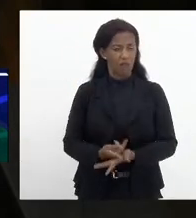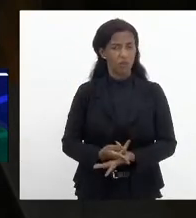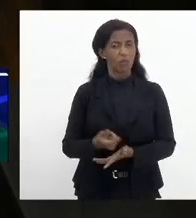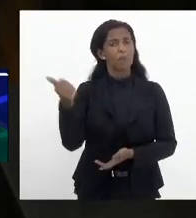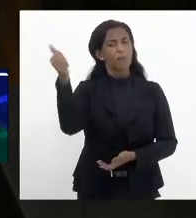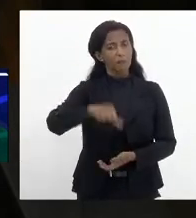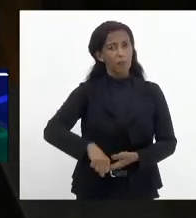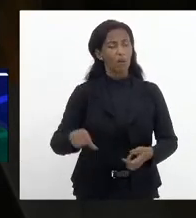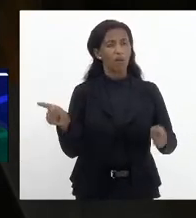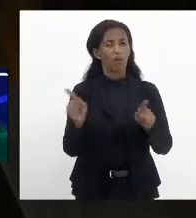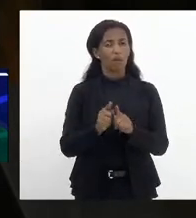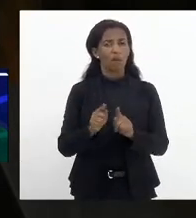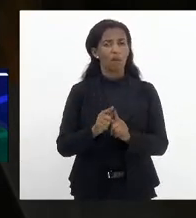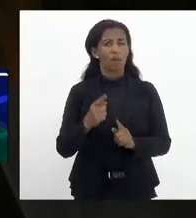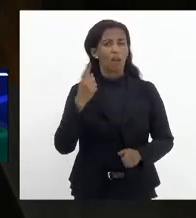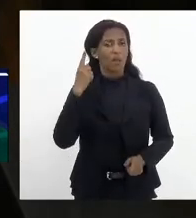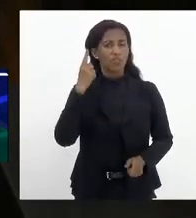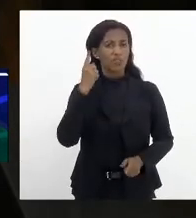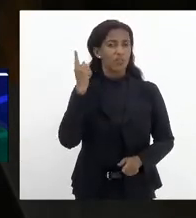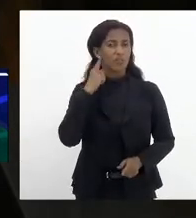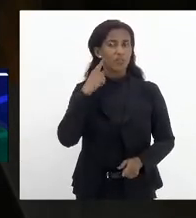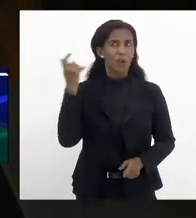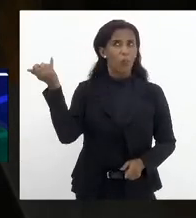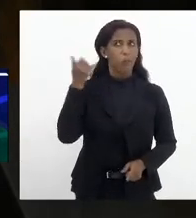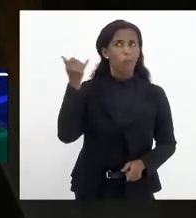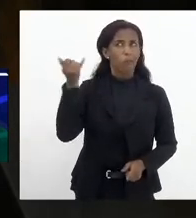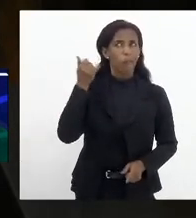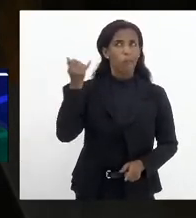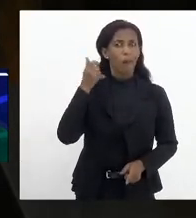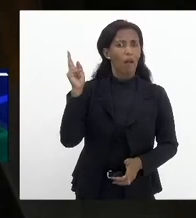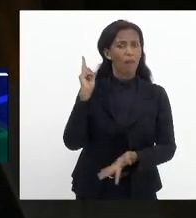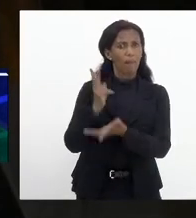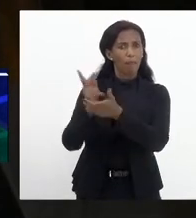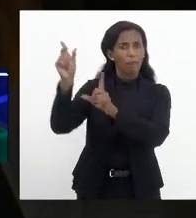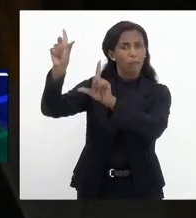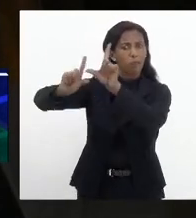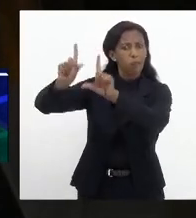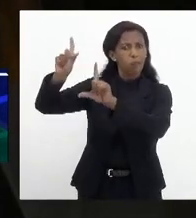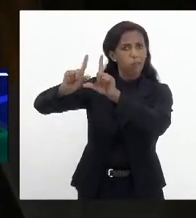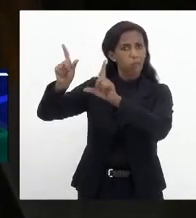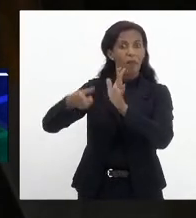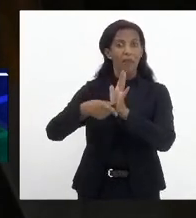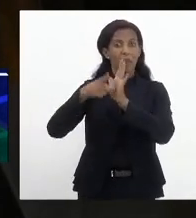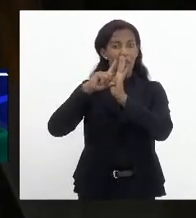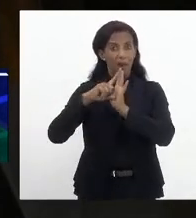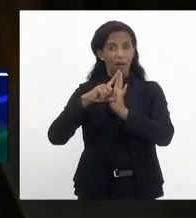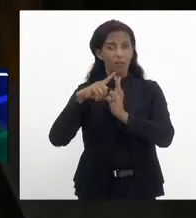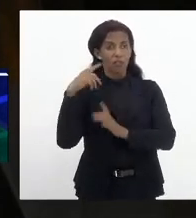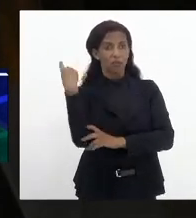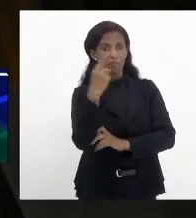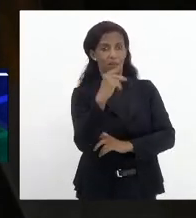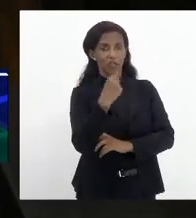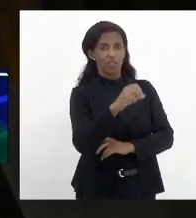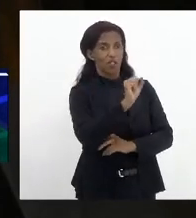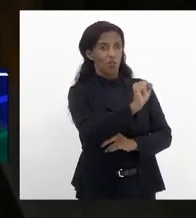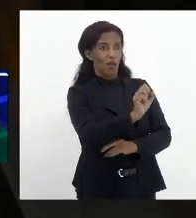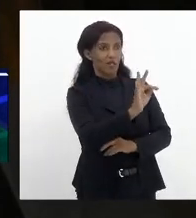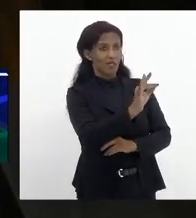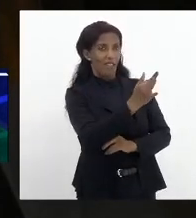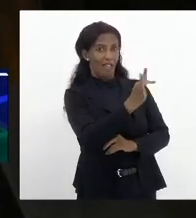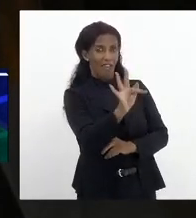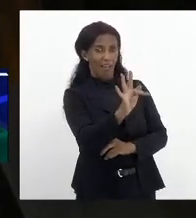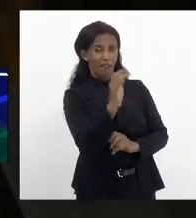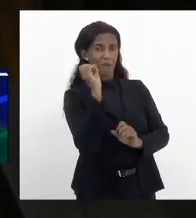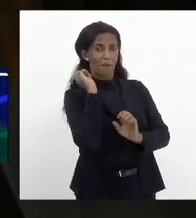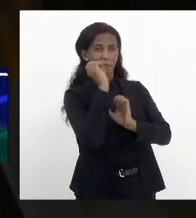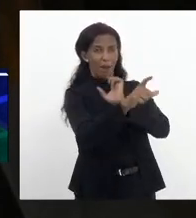que isso, a gente fica ouvindo a imprensa, essa mesma imprensa que batia no STF há alguns anos atrás,